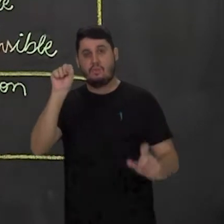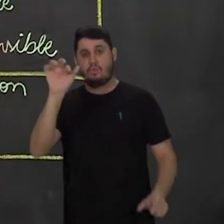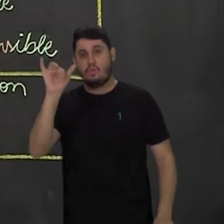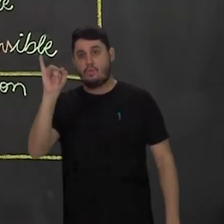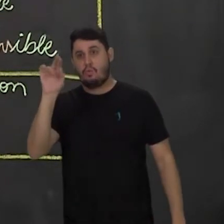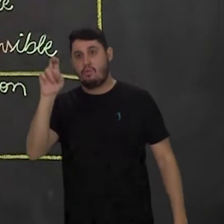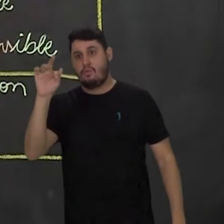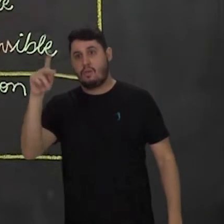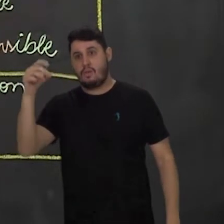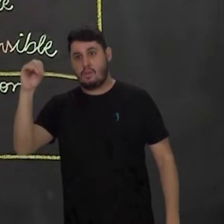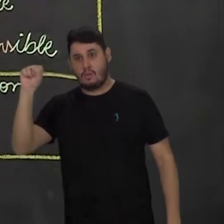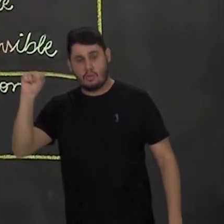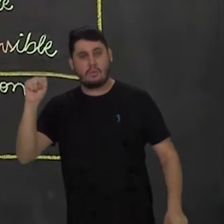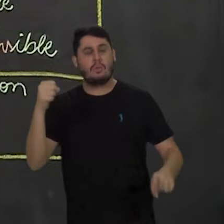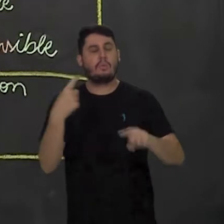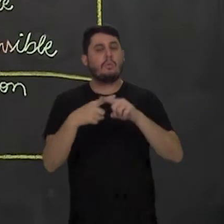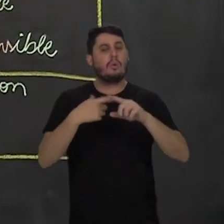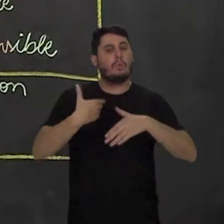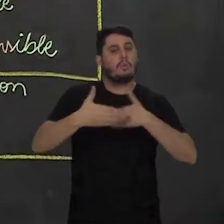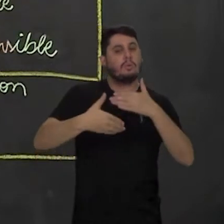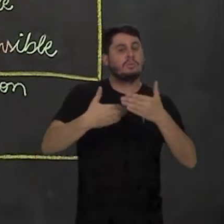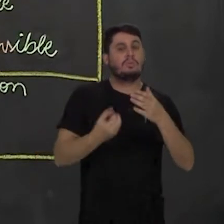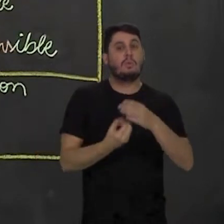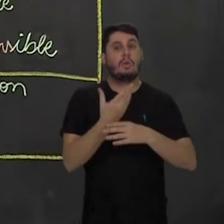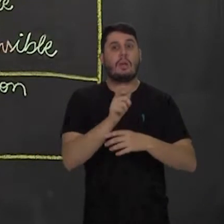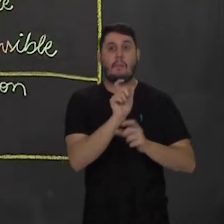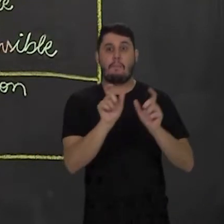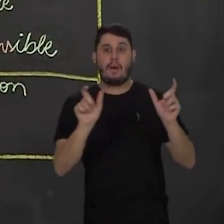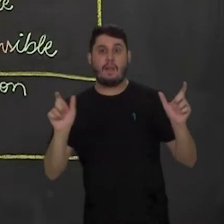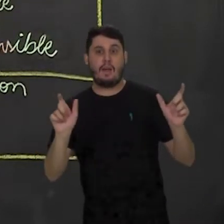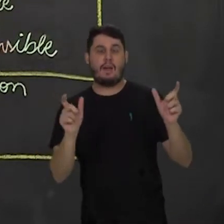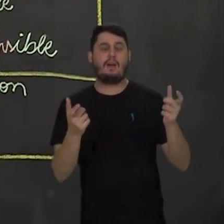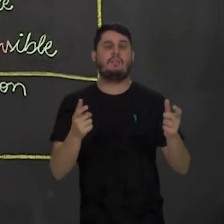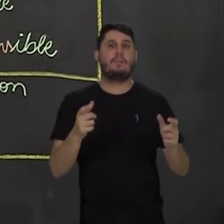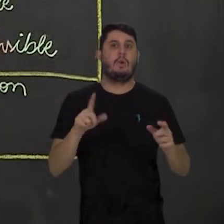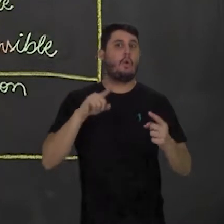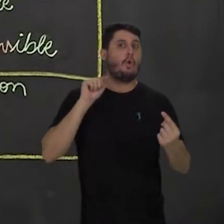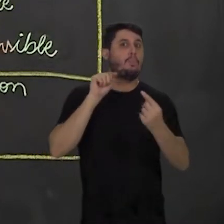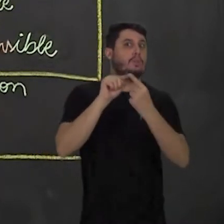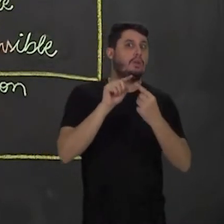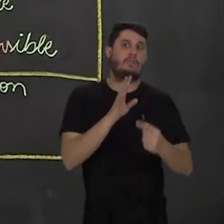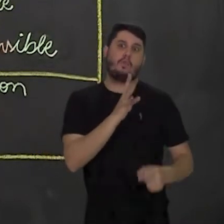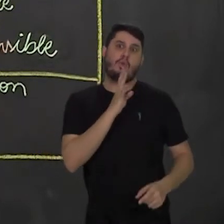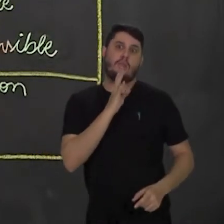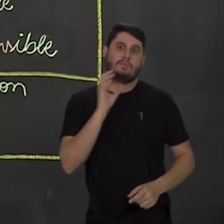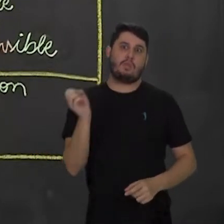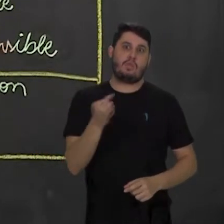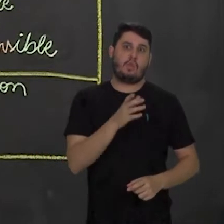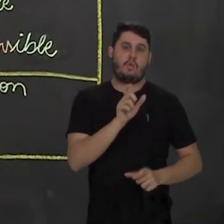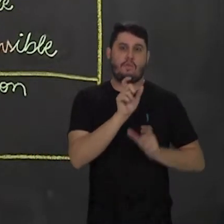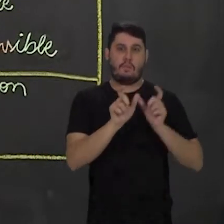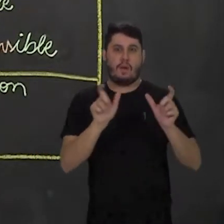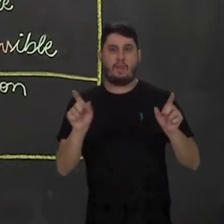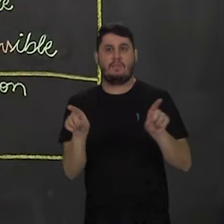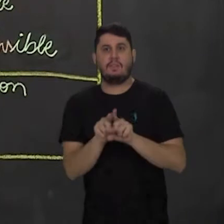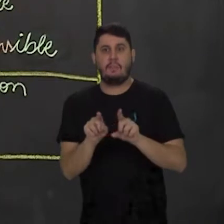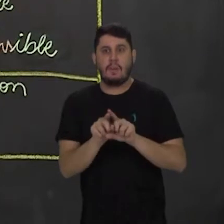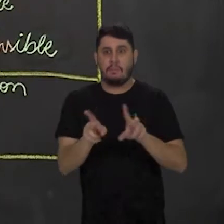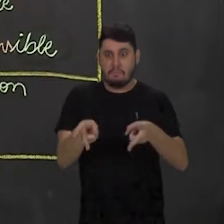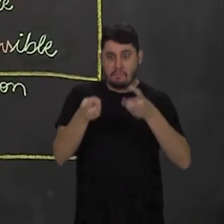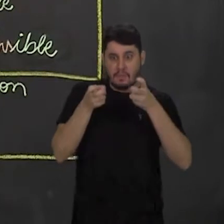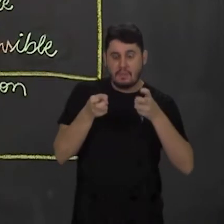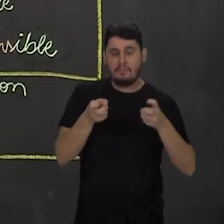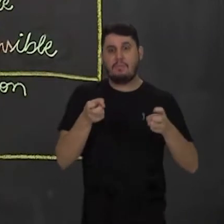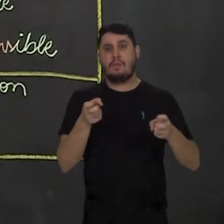ou seja, do processo de formação de palavras, nos permite conhecer novas palavras, reconhecer